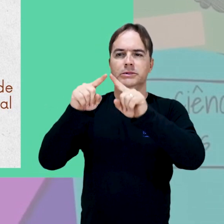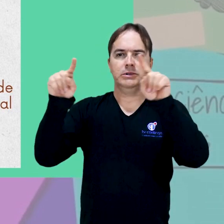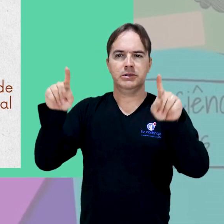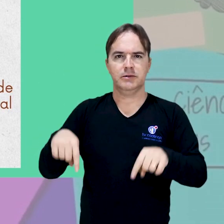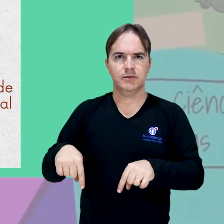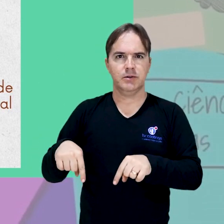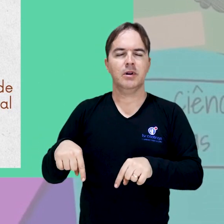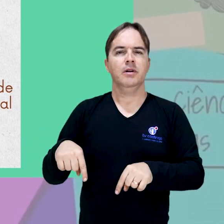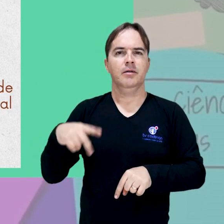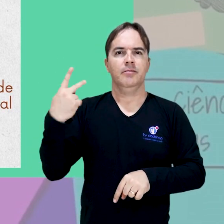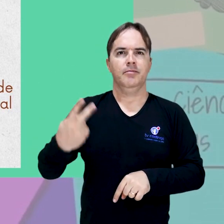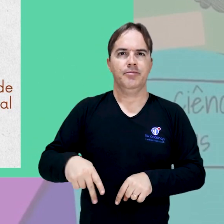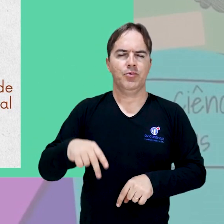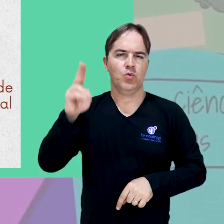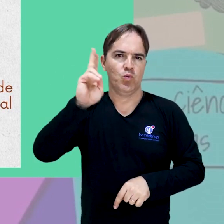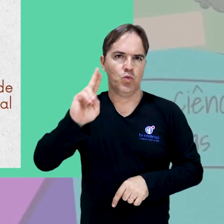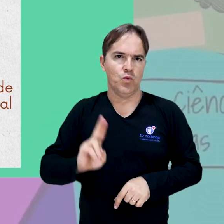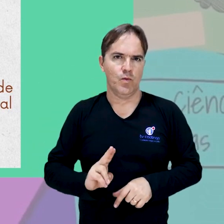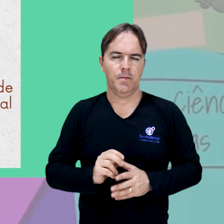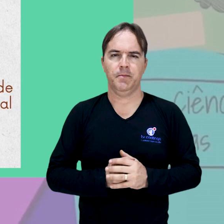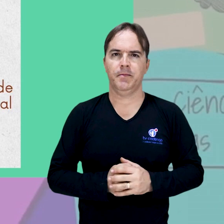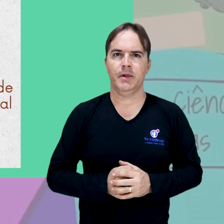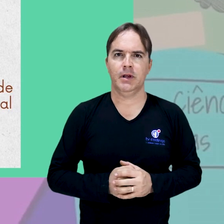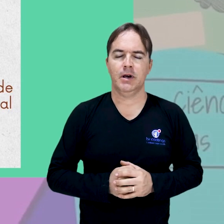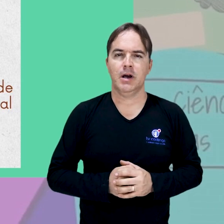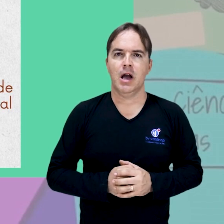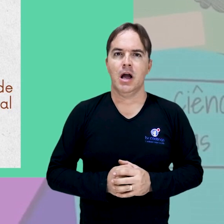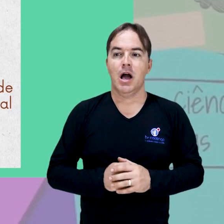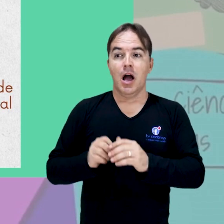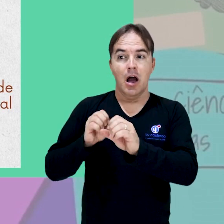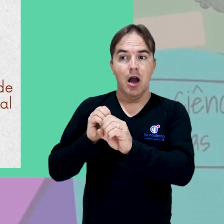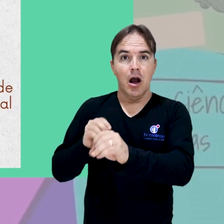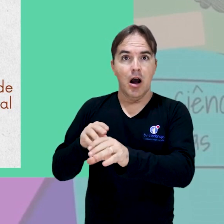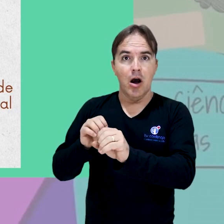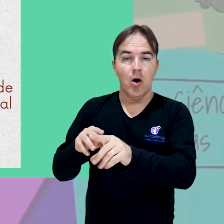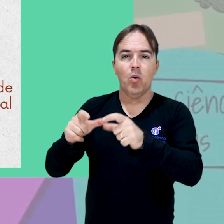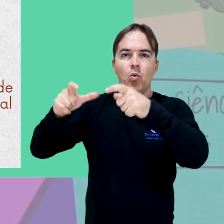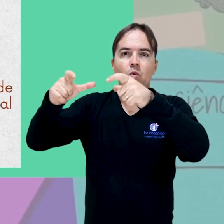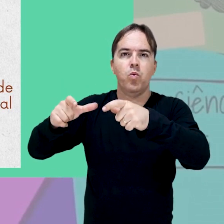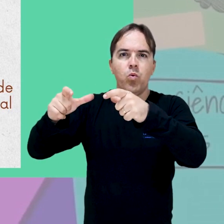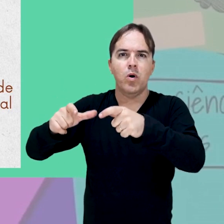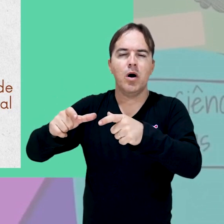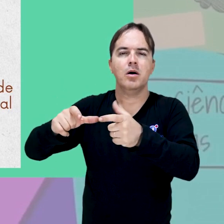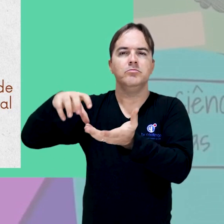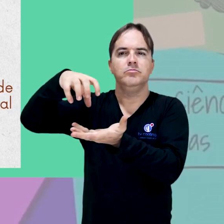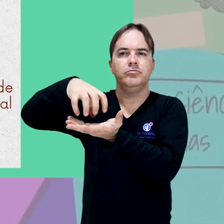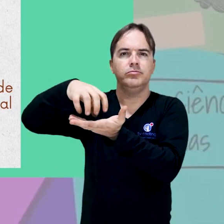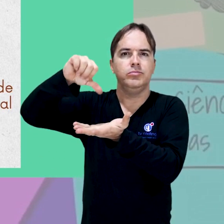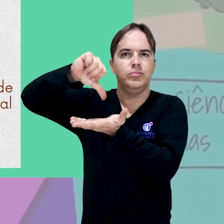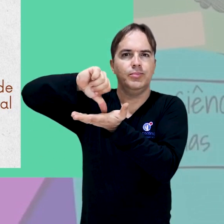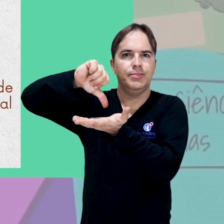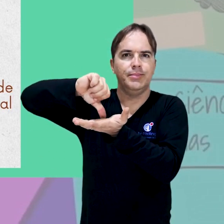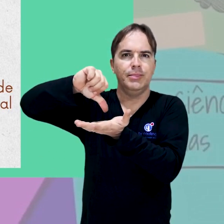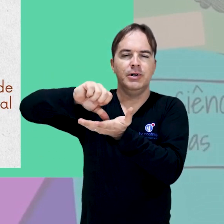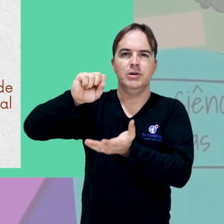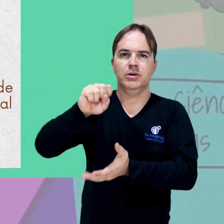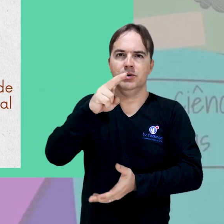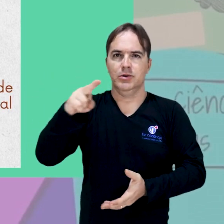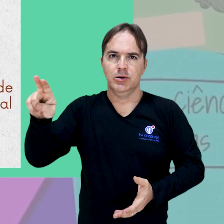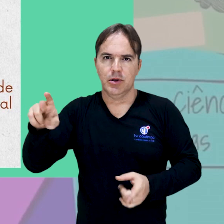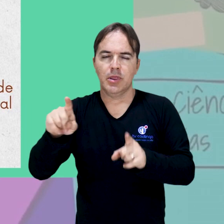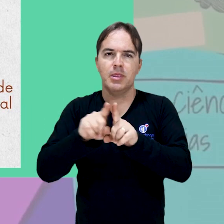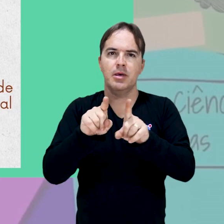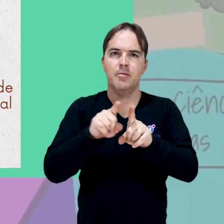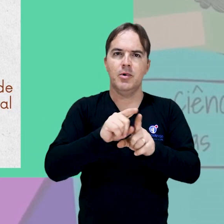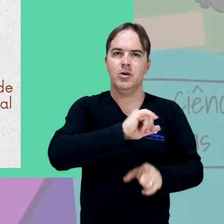educação as aulas vão acontecer nos Camp de São Raimundo Nonato no Piauí e em Juazeiro na Bahia os